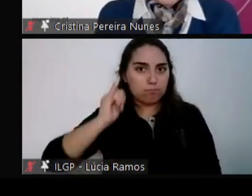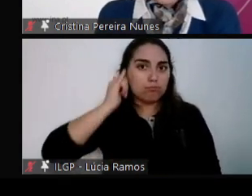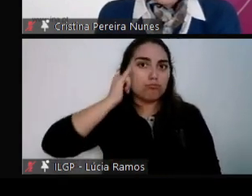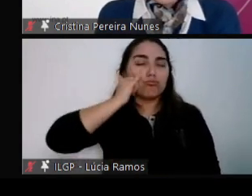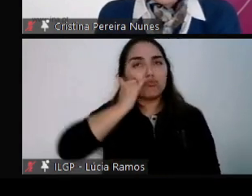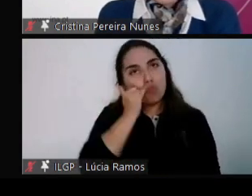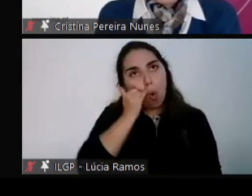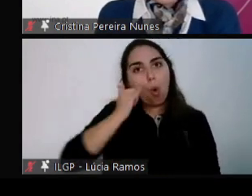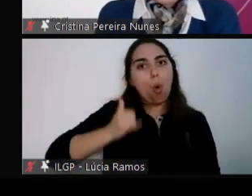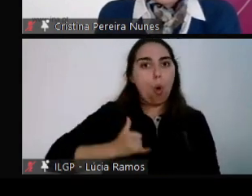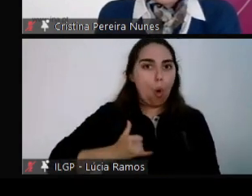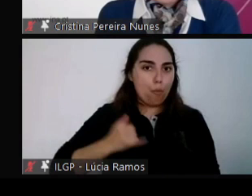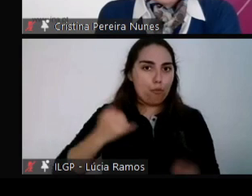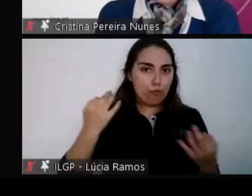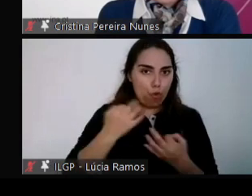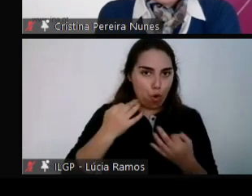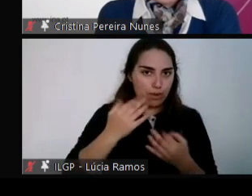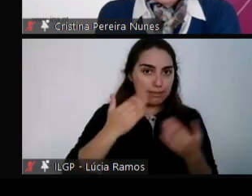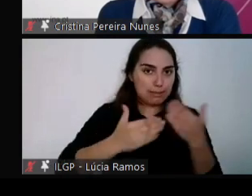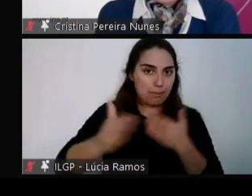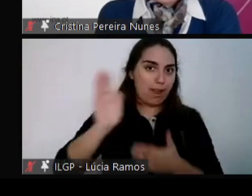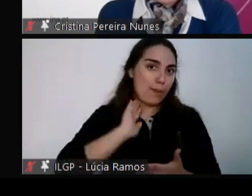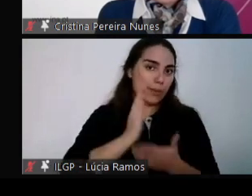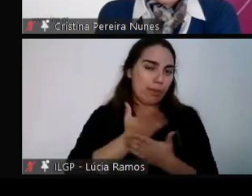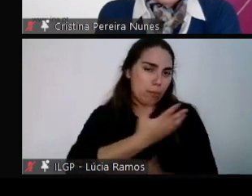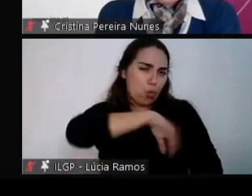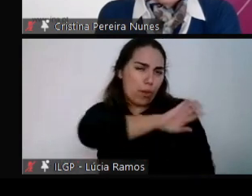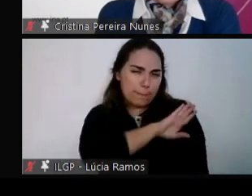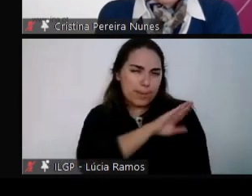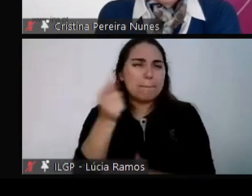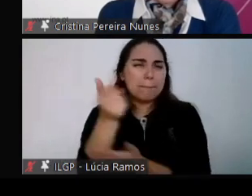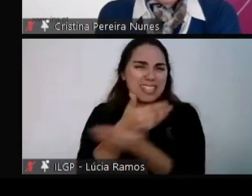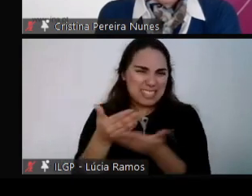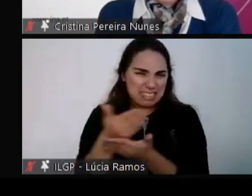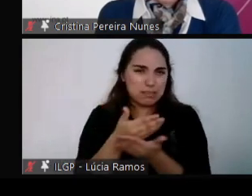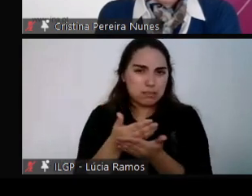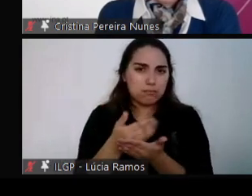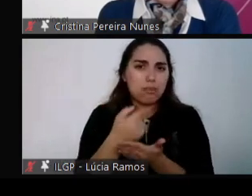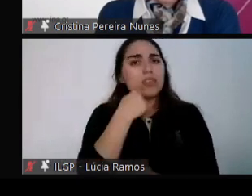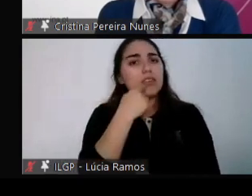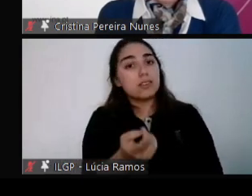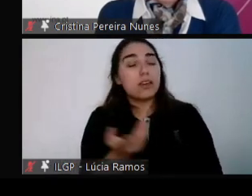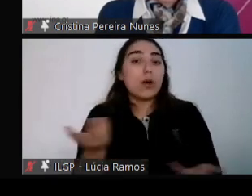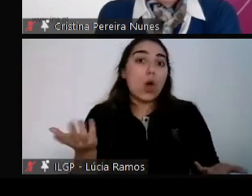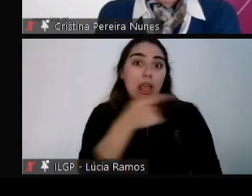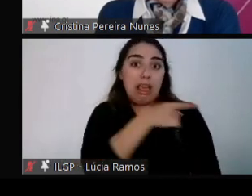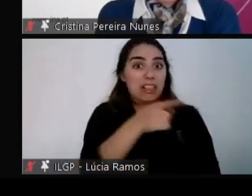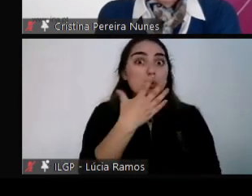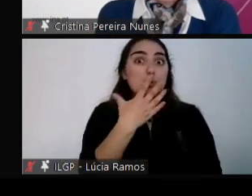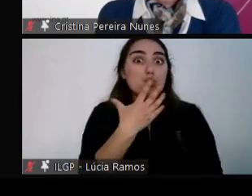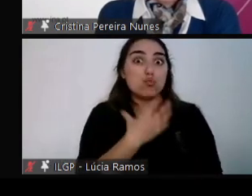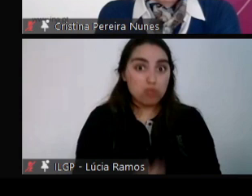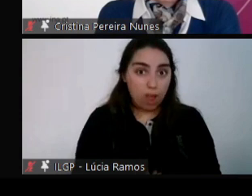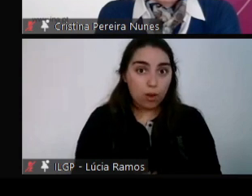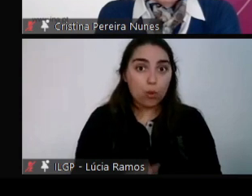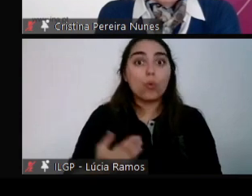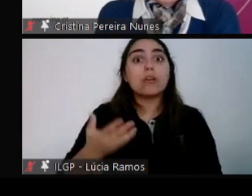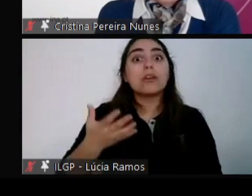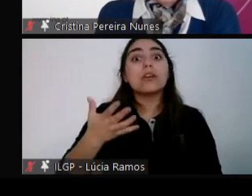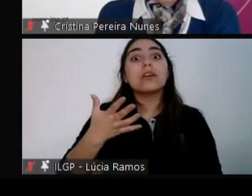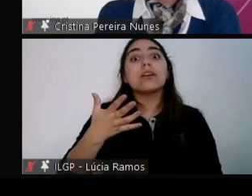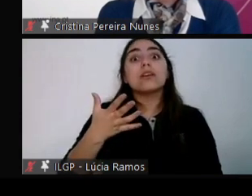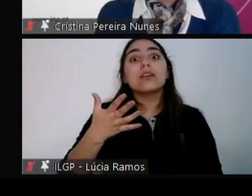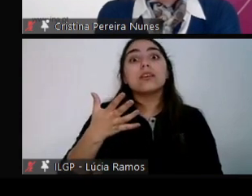Business School a semana passada, eles a dizerem que, olha, o nível da administração gostou tanto que quer trazer a maior parte dos seus